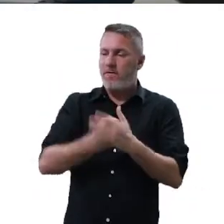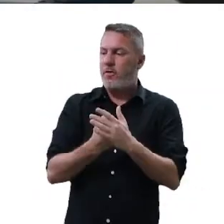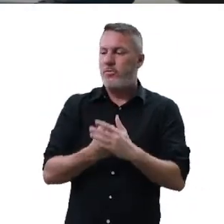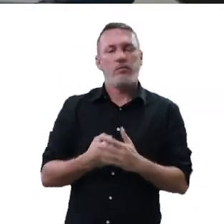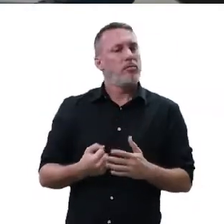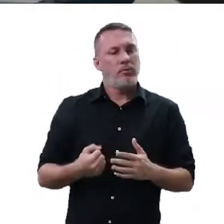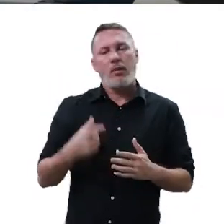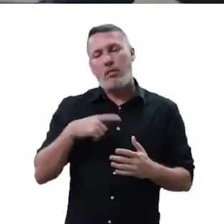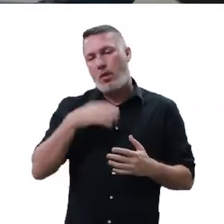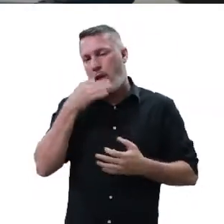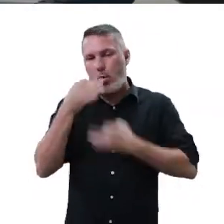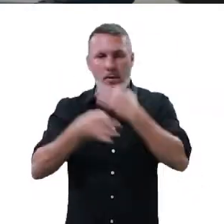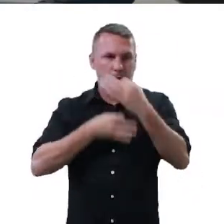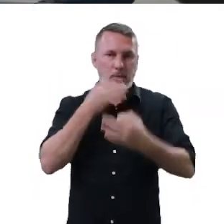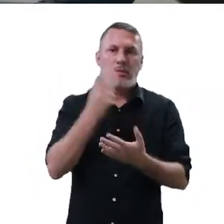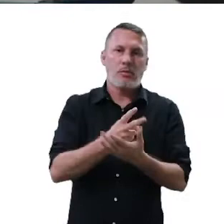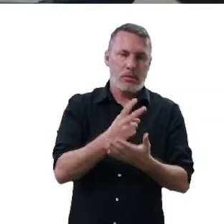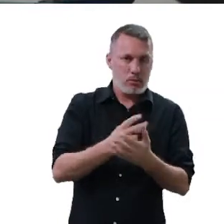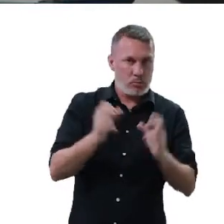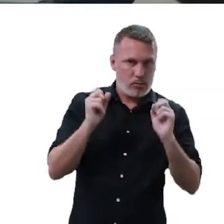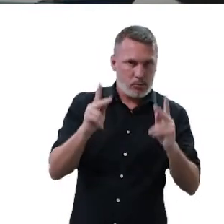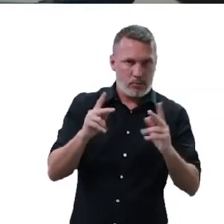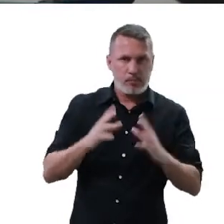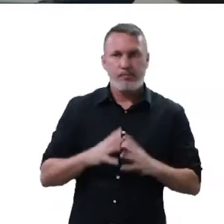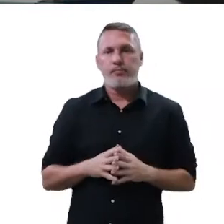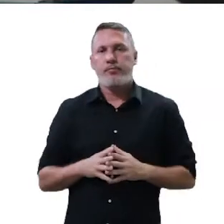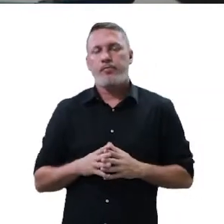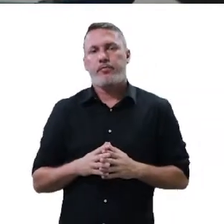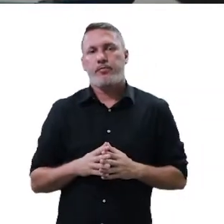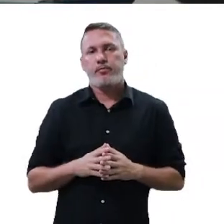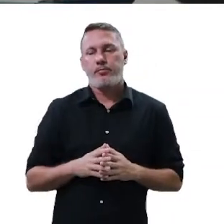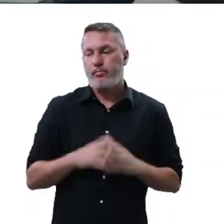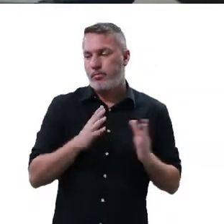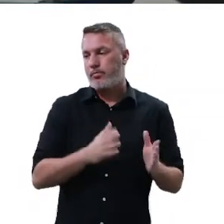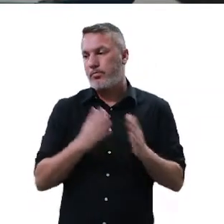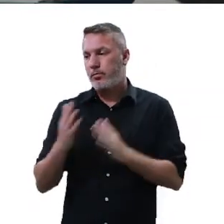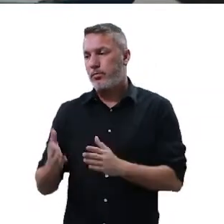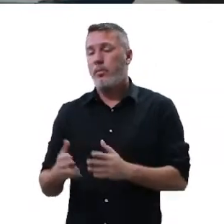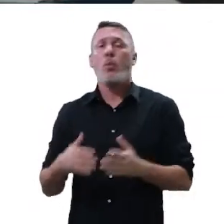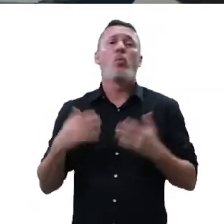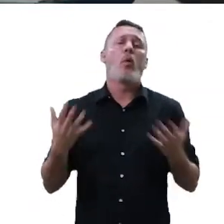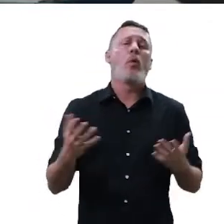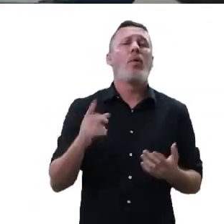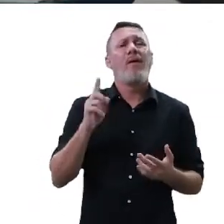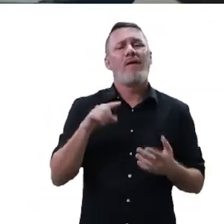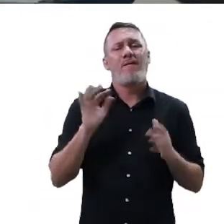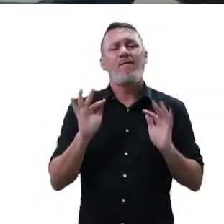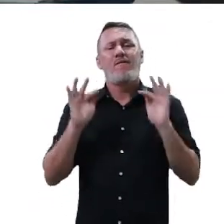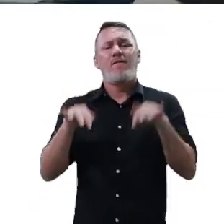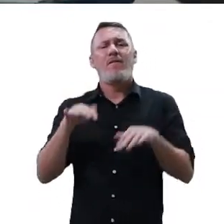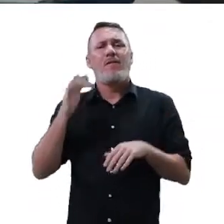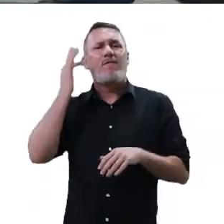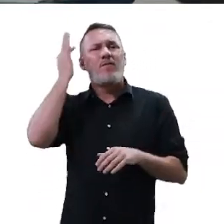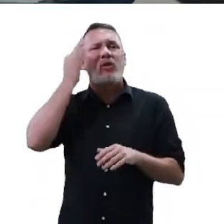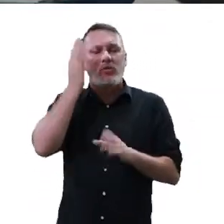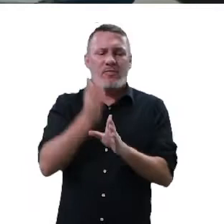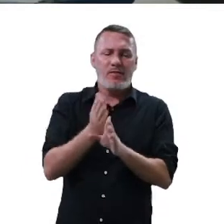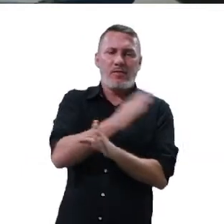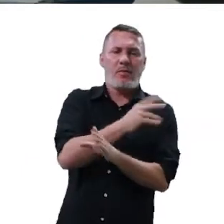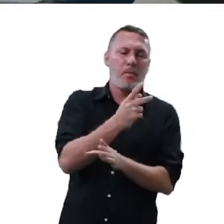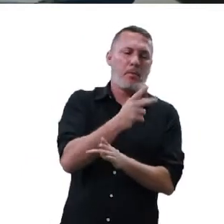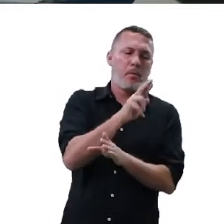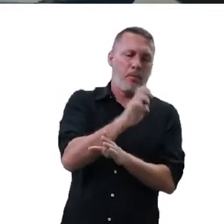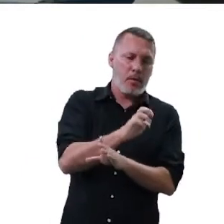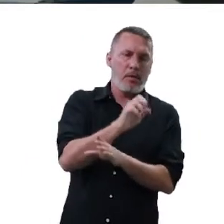está sempre em debate, construindo as argumentações. Ok? E qual então seria o fim